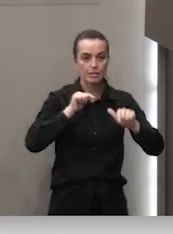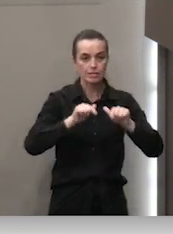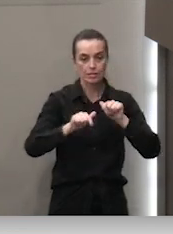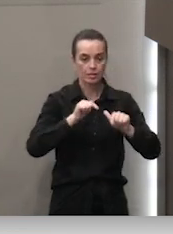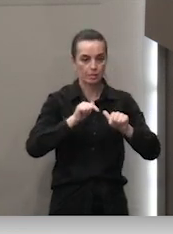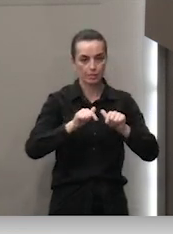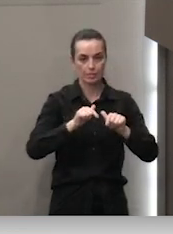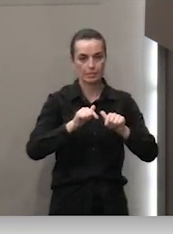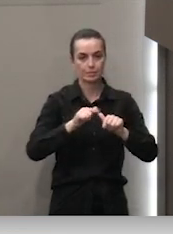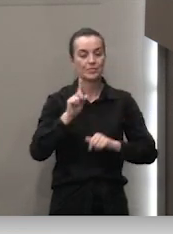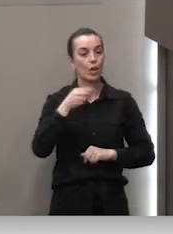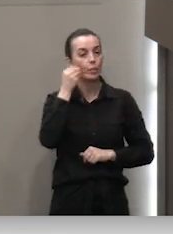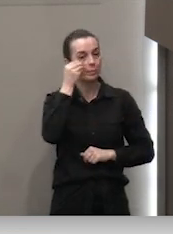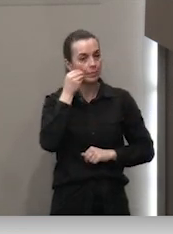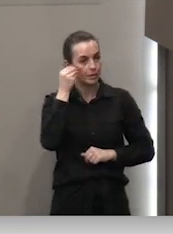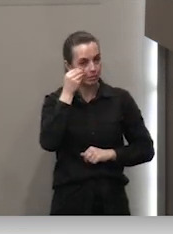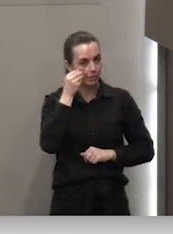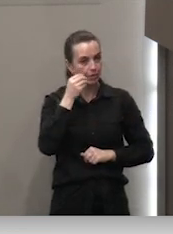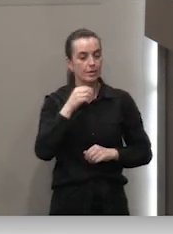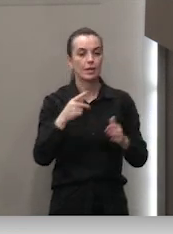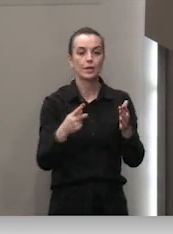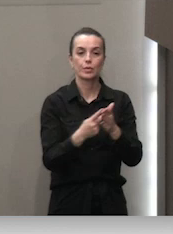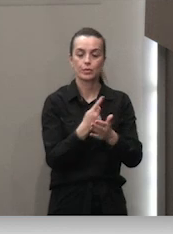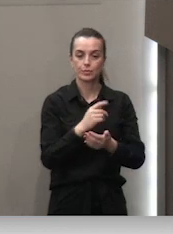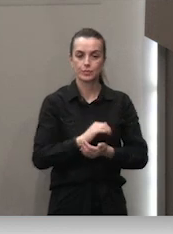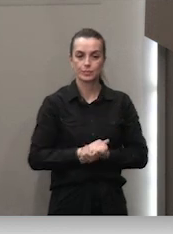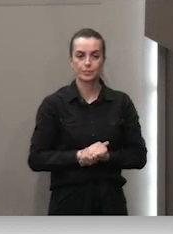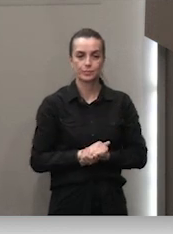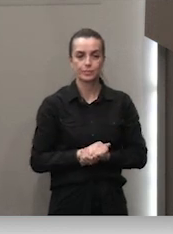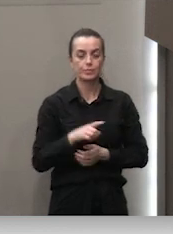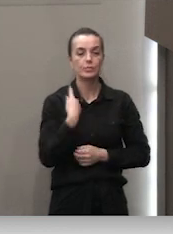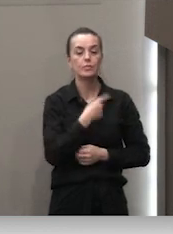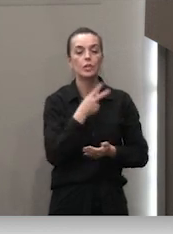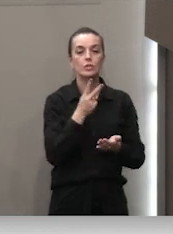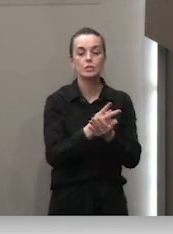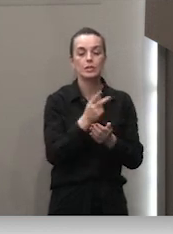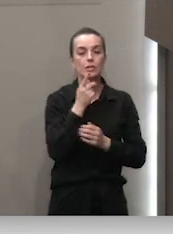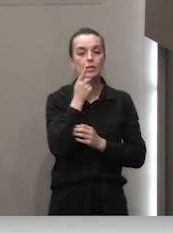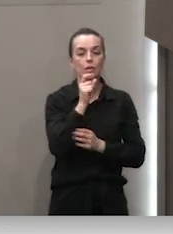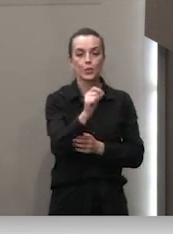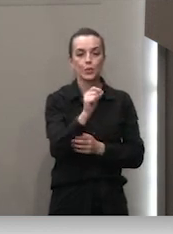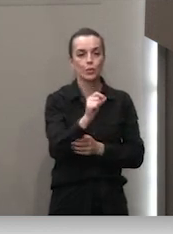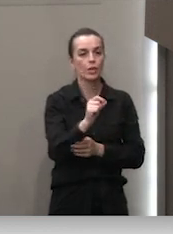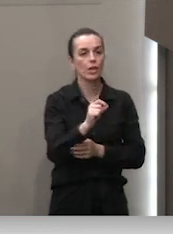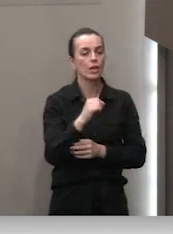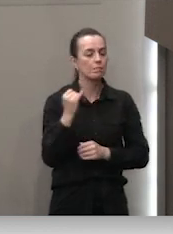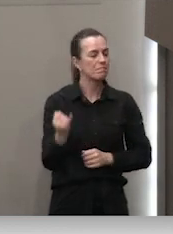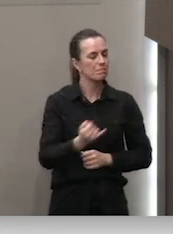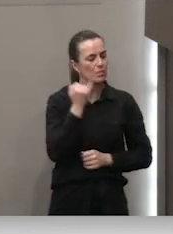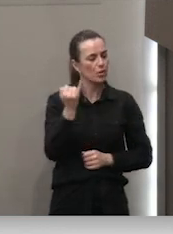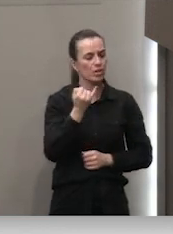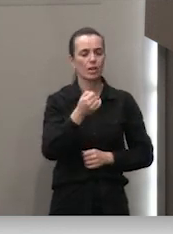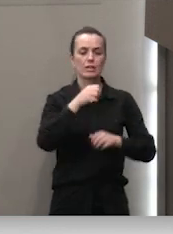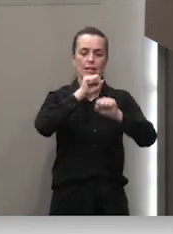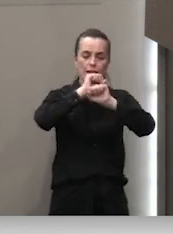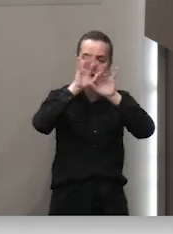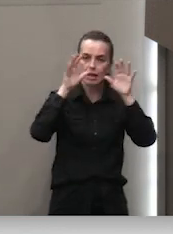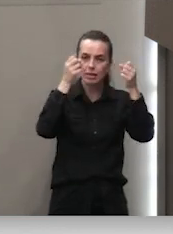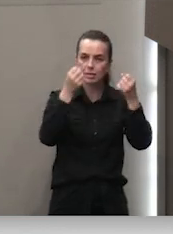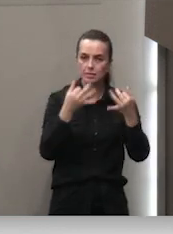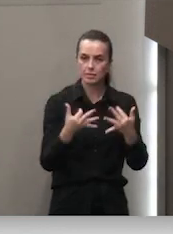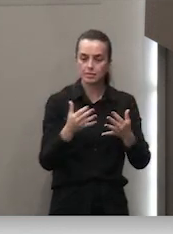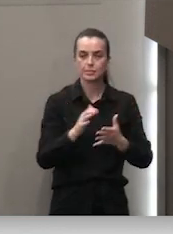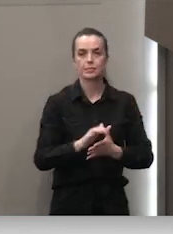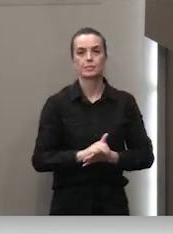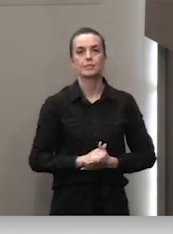diz, desde o início de nosso mandato, sempre com transparência, que os encaminhamentos foram todos encaminhados. Miquel, por